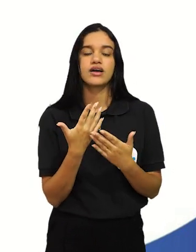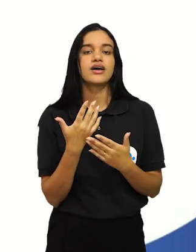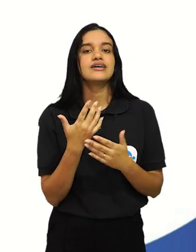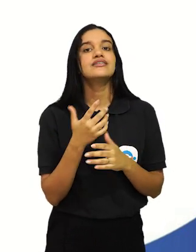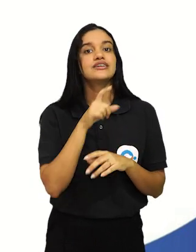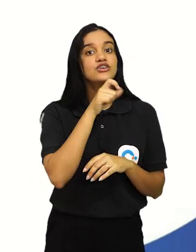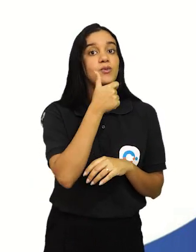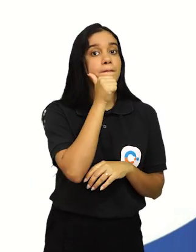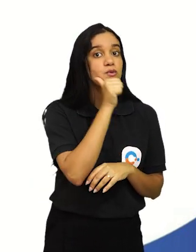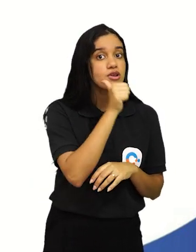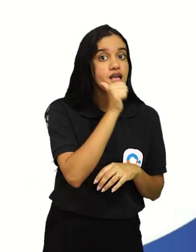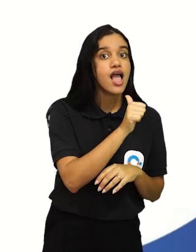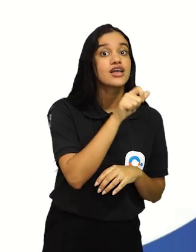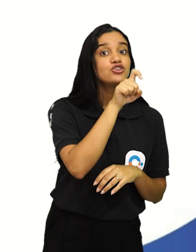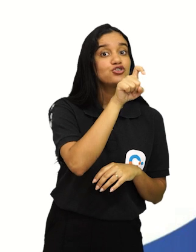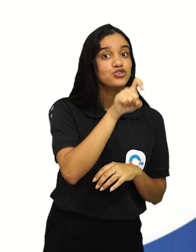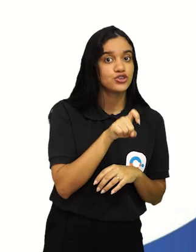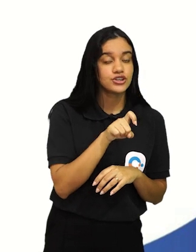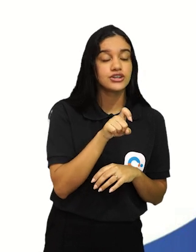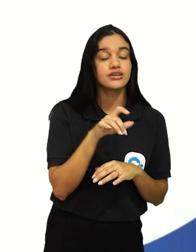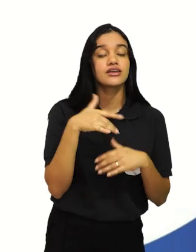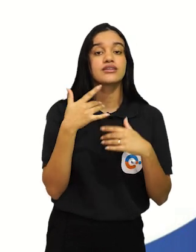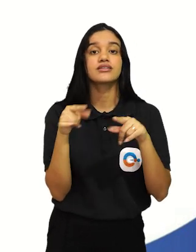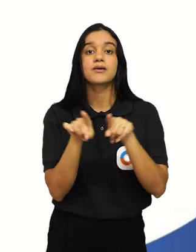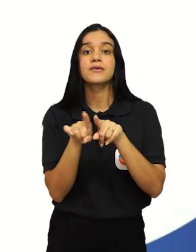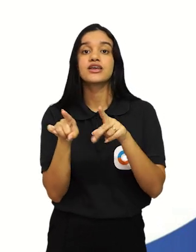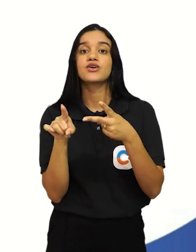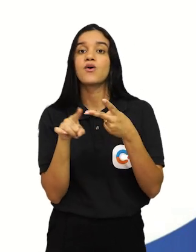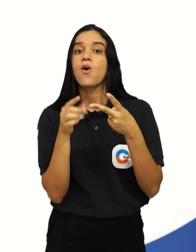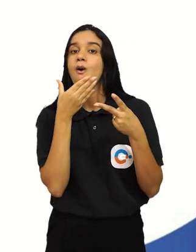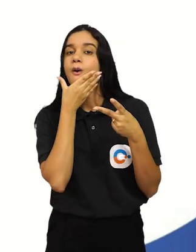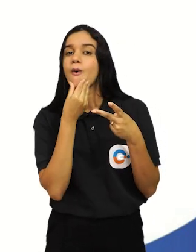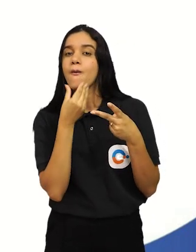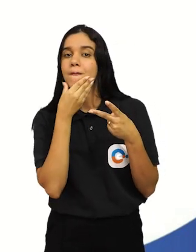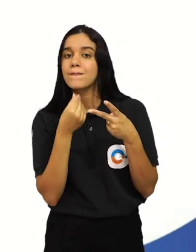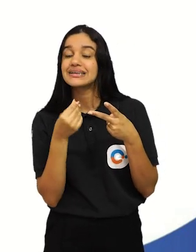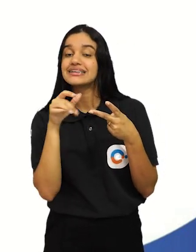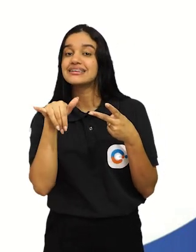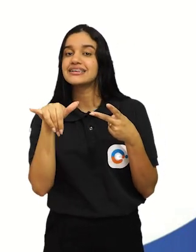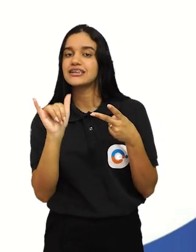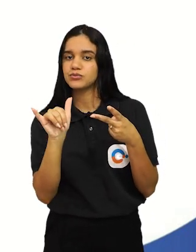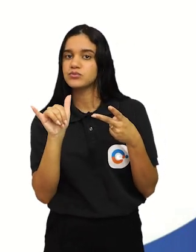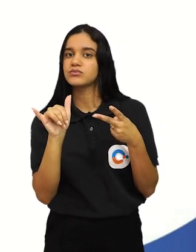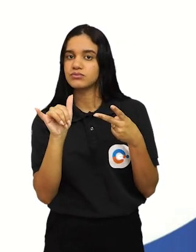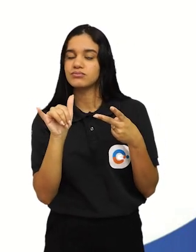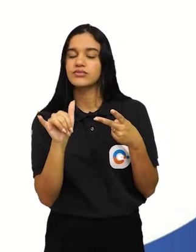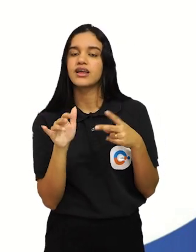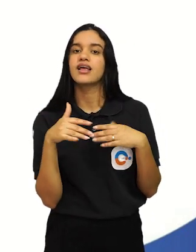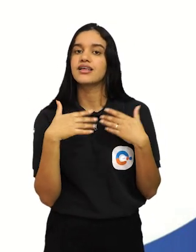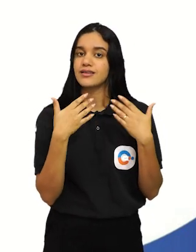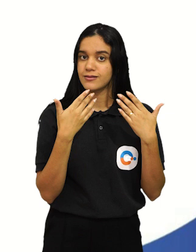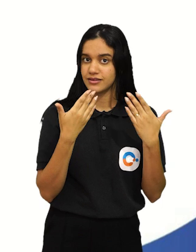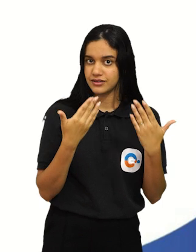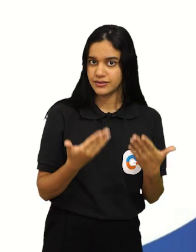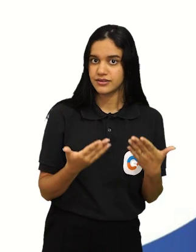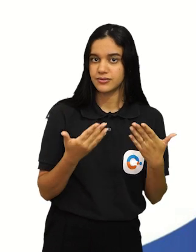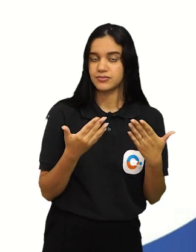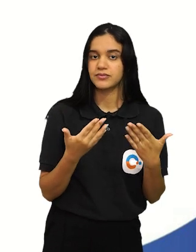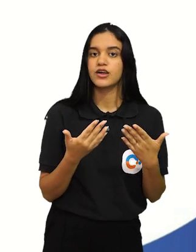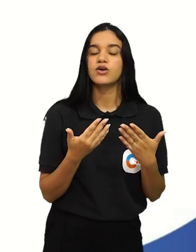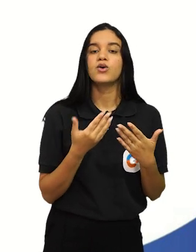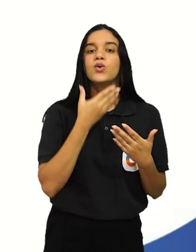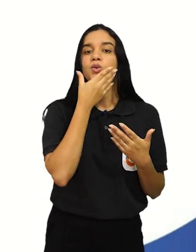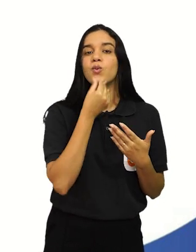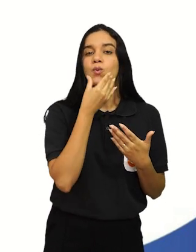ficar x e que homens é por y então no lugar